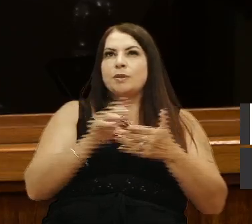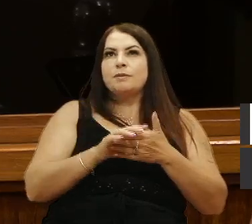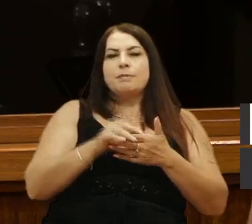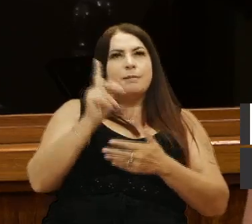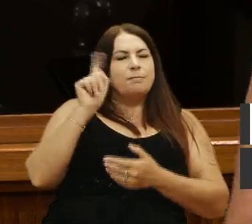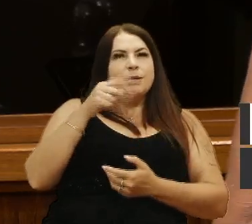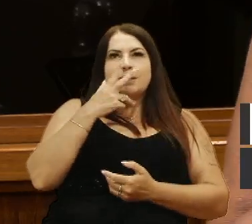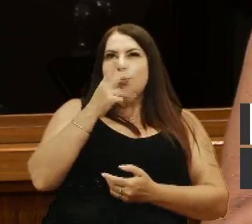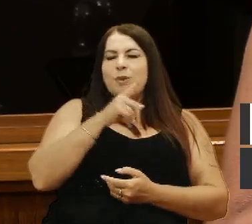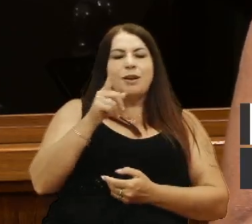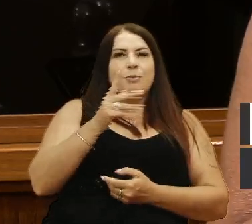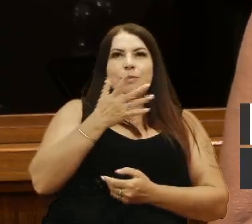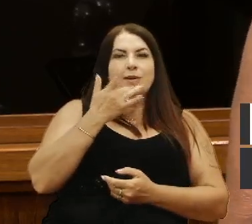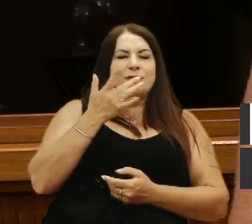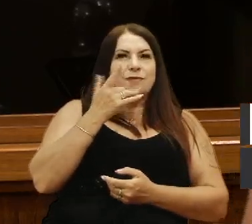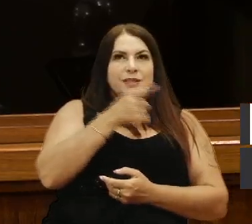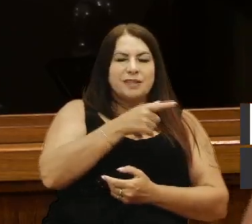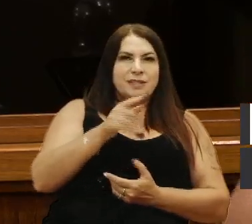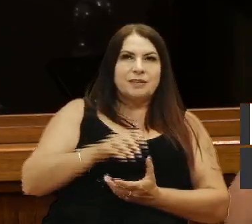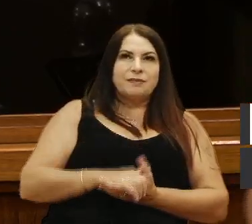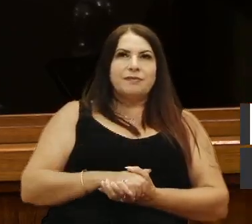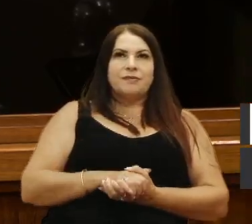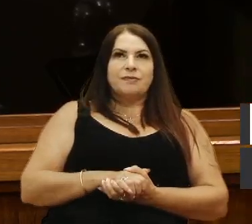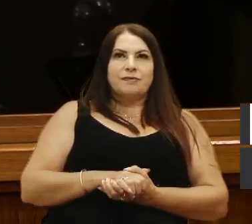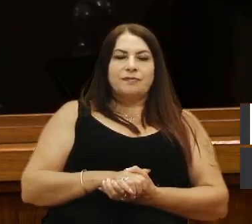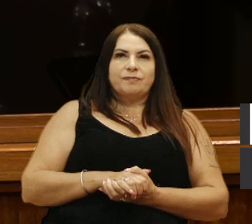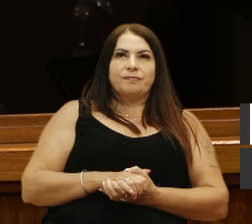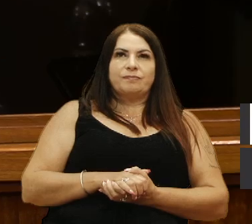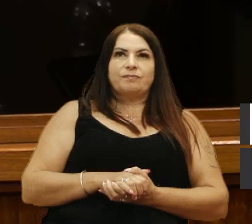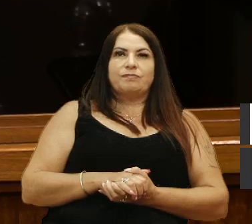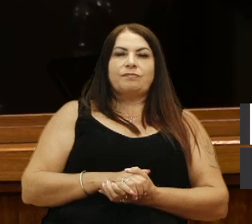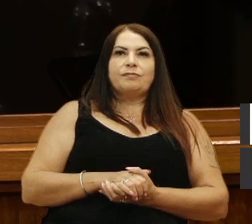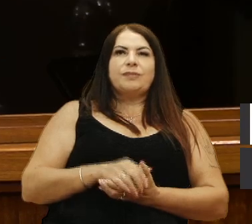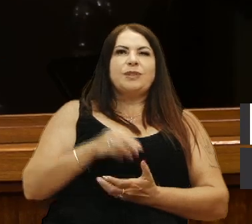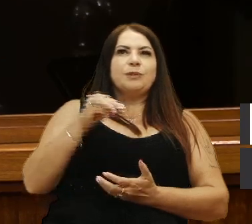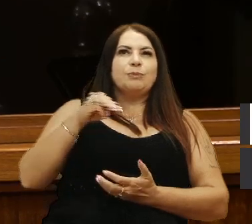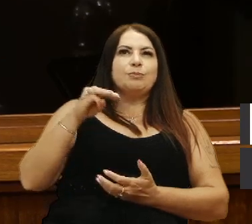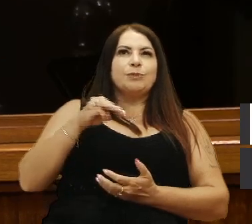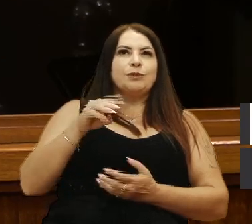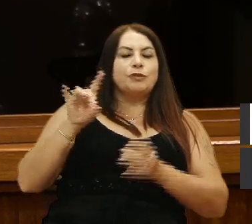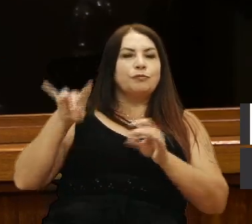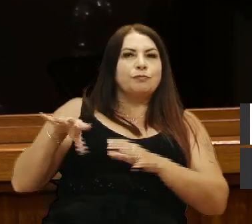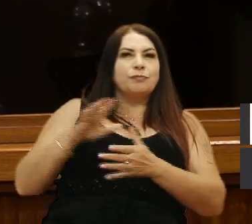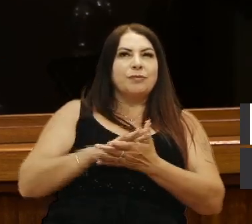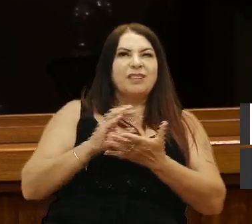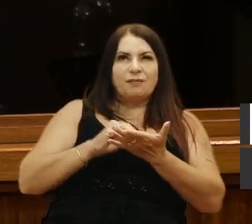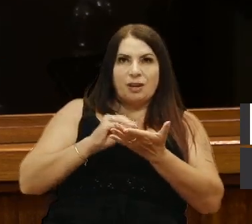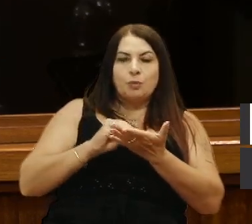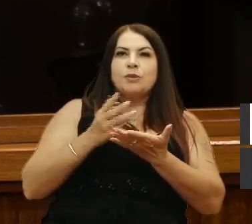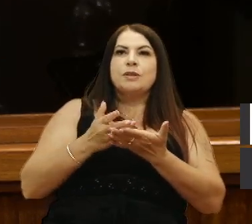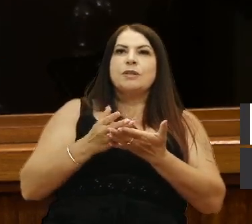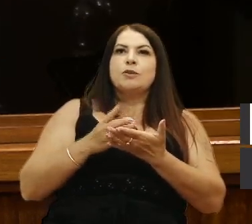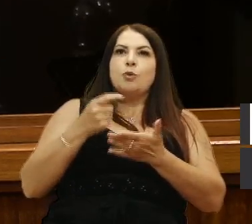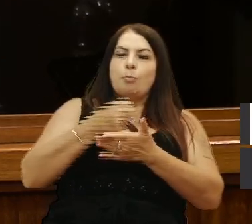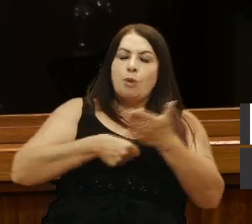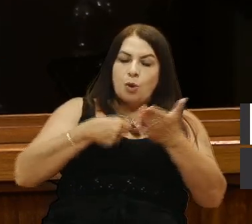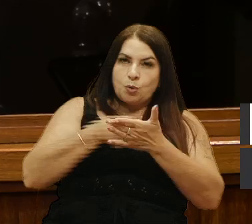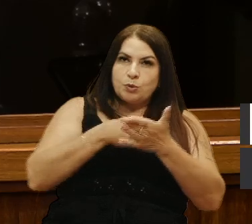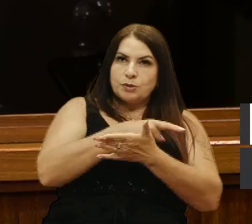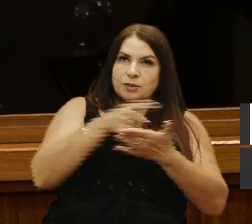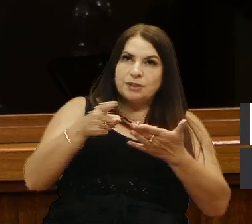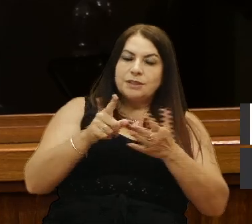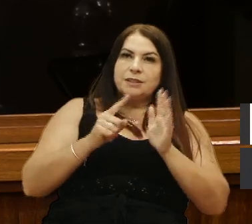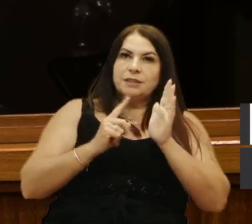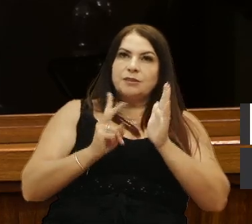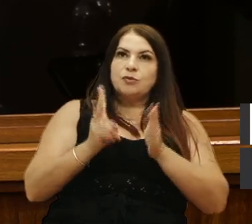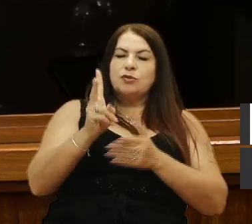que é mais fácil fazer dessa forma. Só esse minutinho que me resta, uma luta que nós vamos